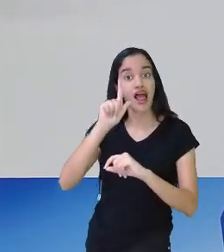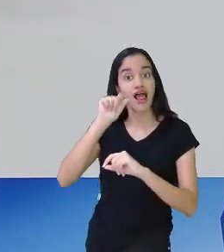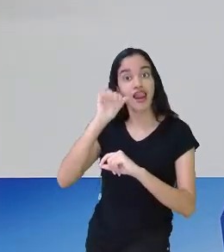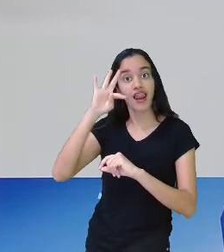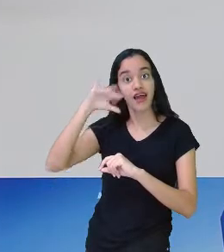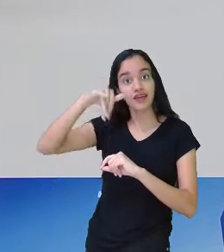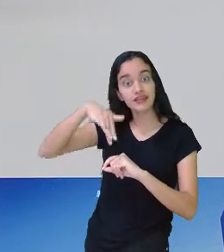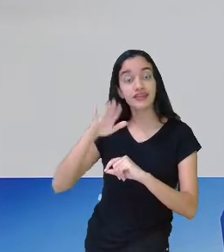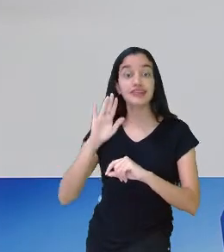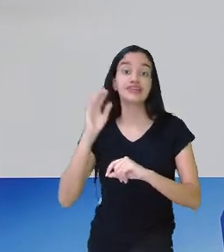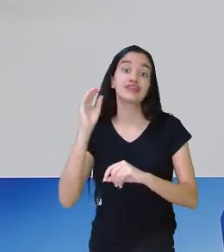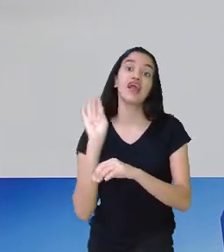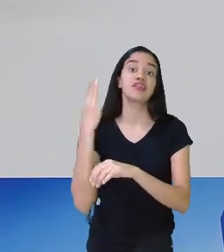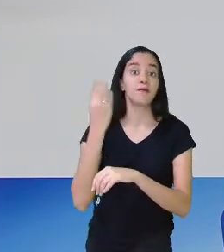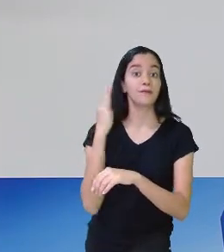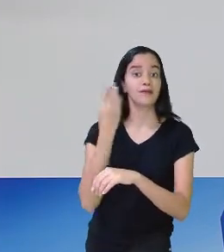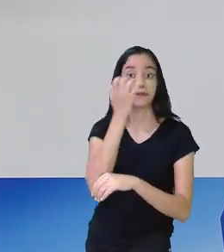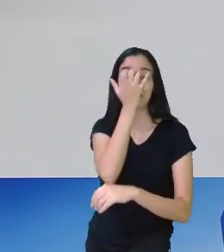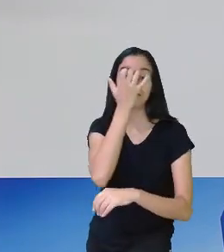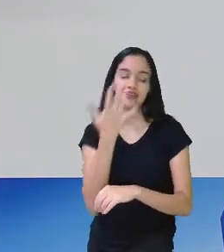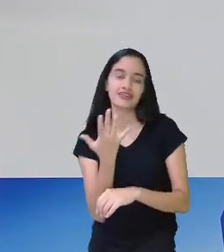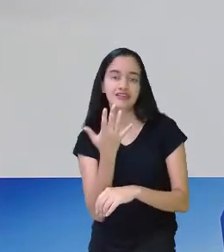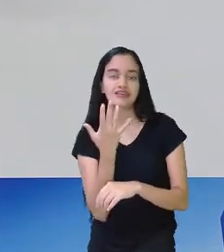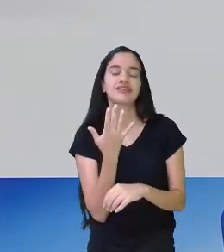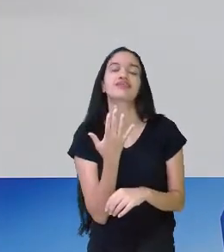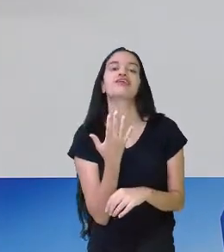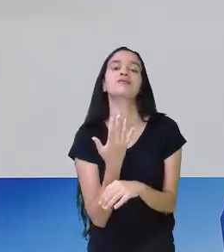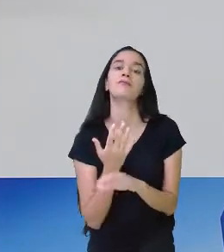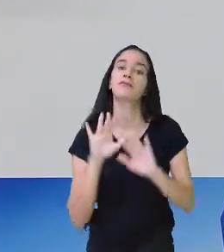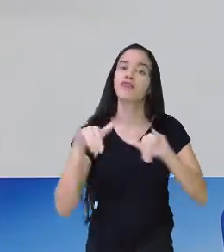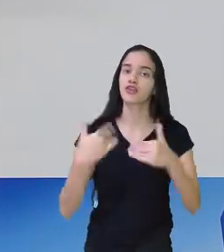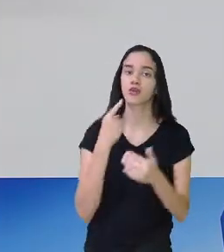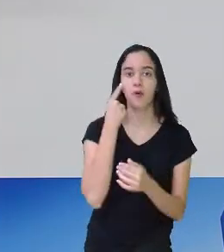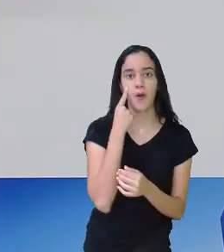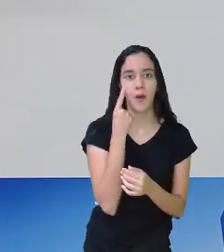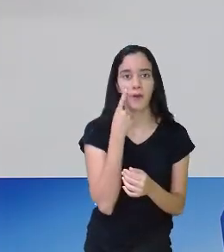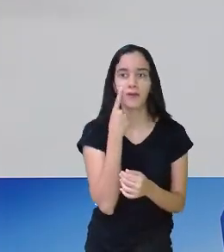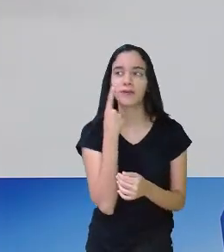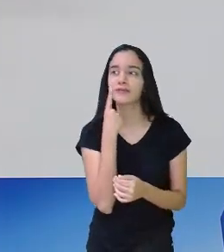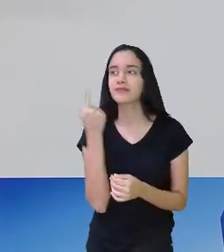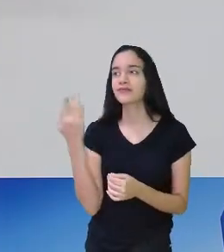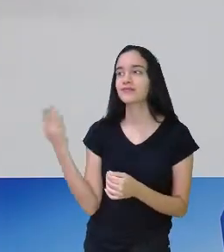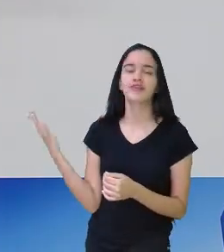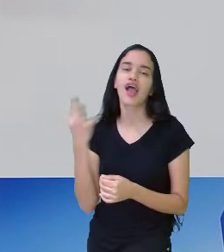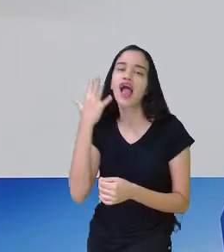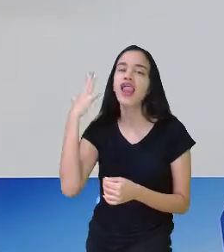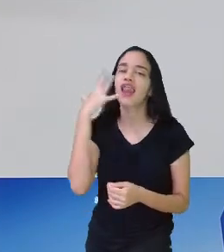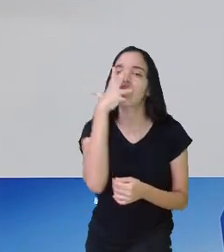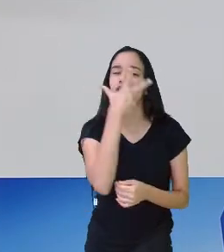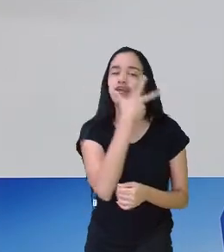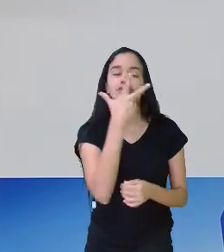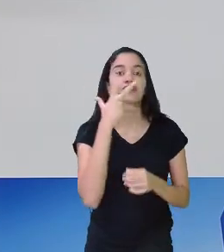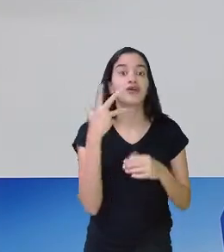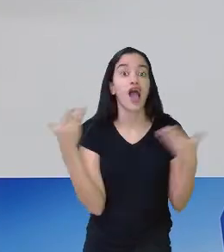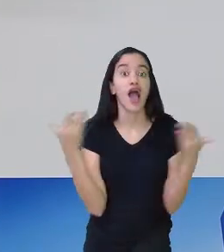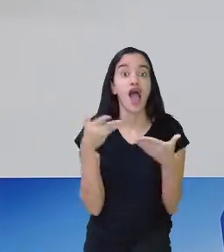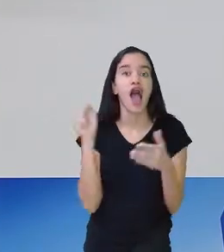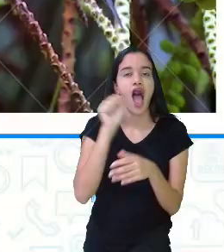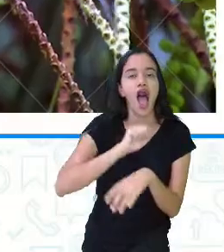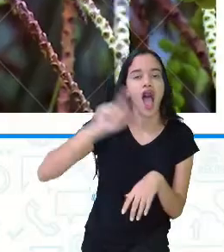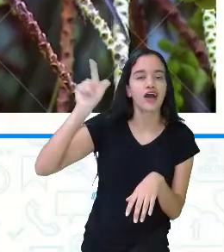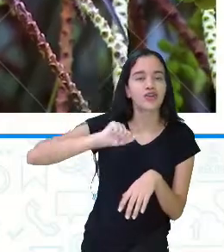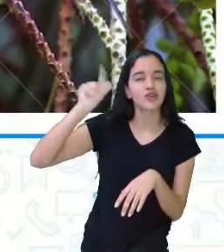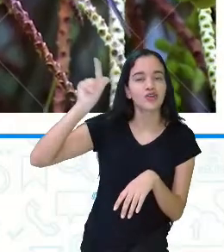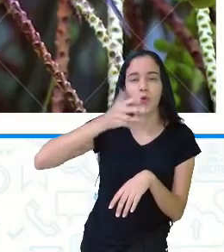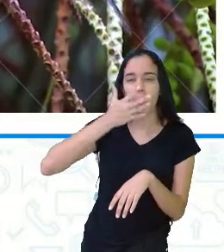eles usam essa nomenclatura para facilitar o serviço para eles. Então, olha ali, aquele que lindo, aquele ali já é azul, aí tem